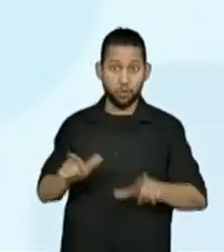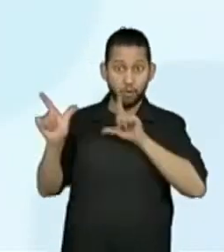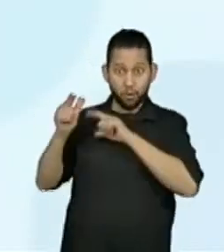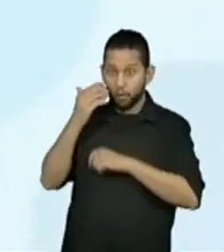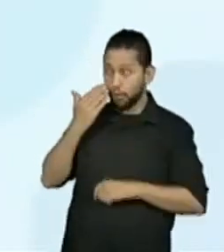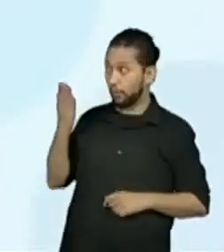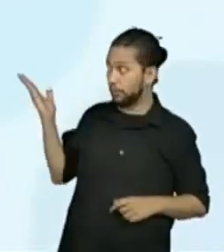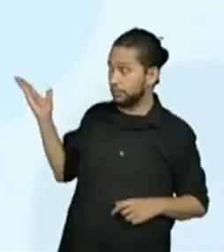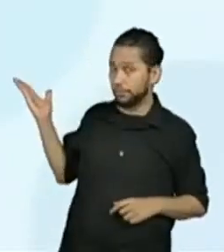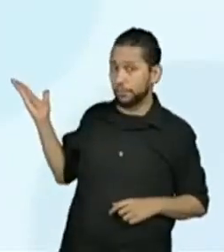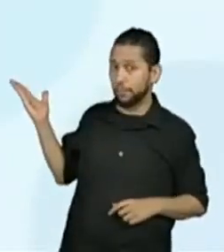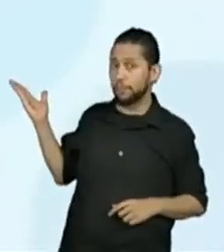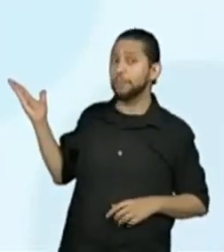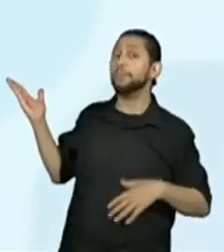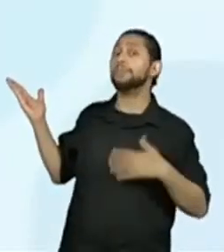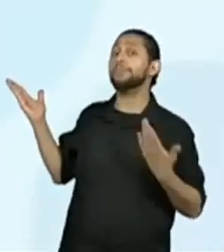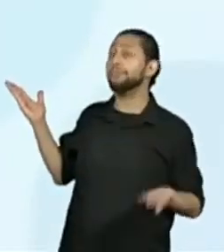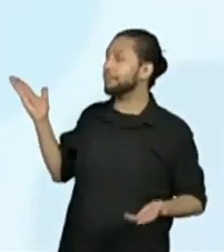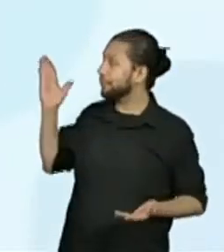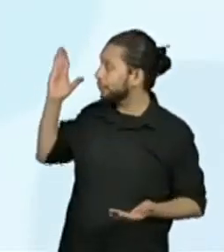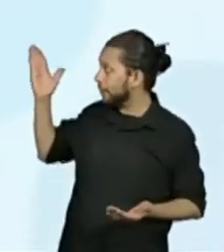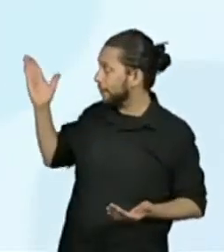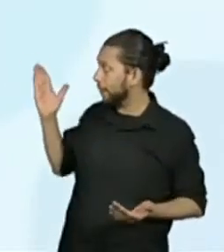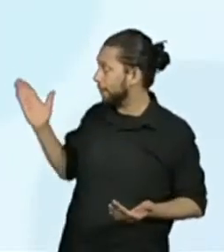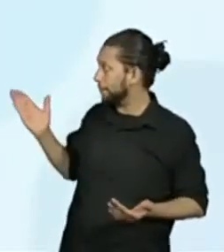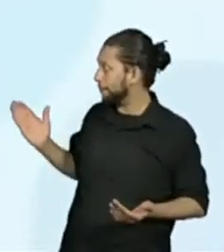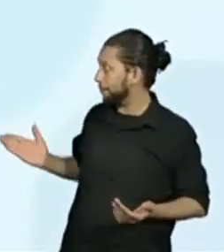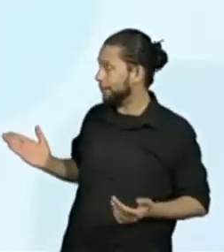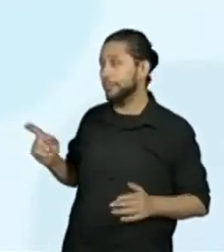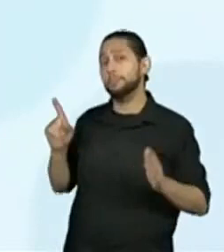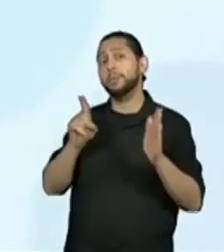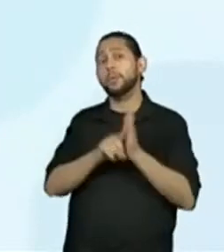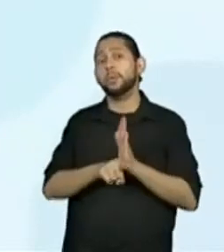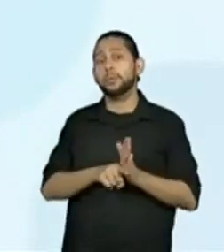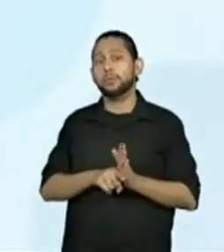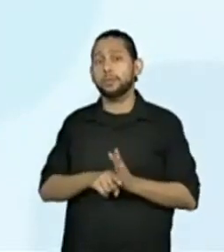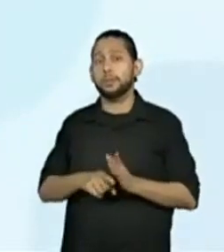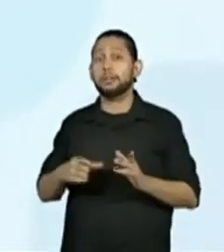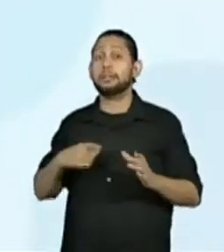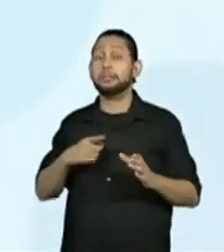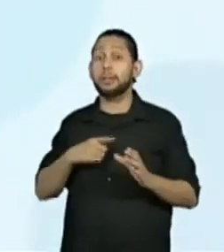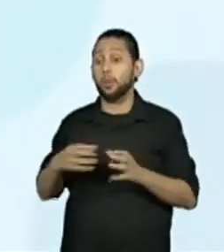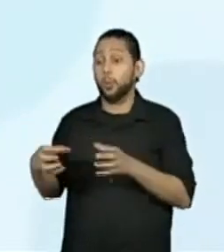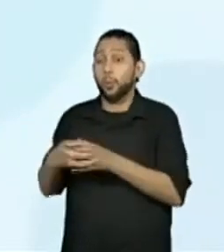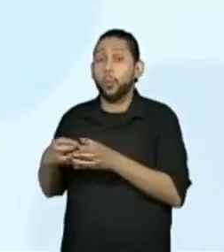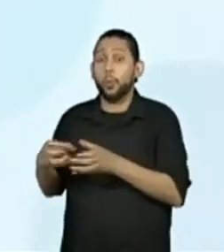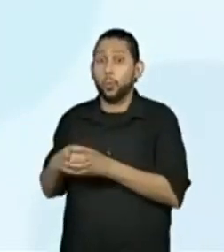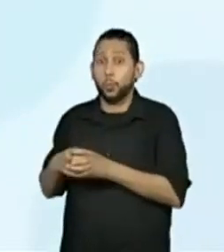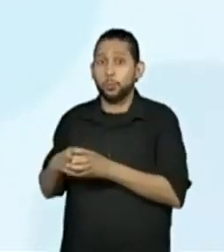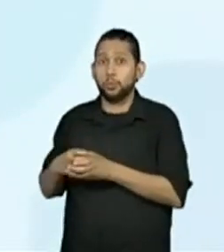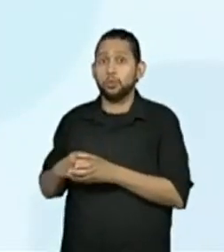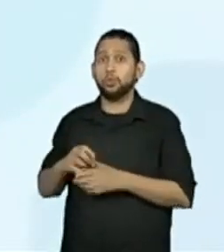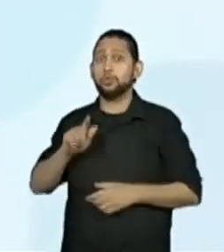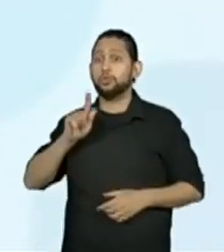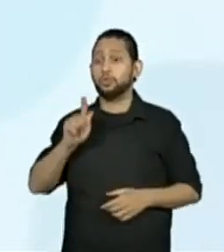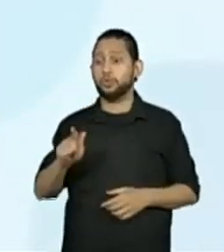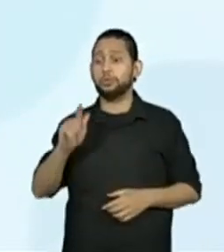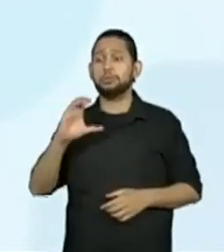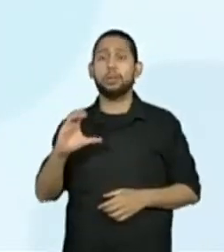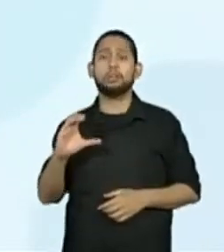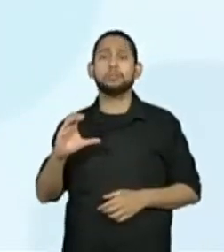telinha, qual turma está localizada na coordenada